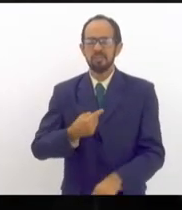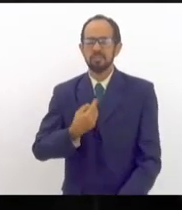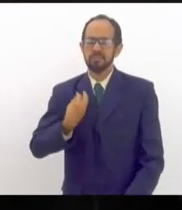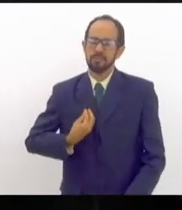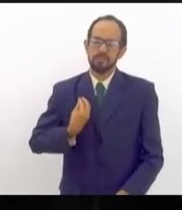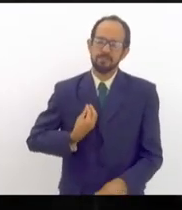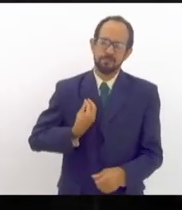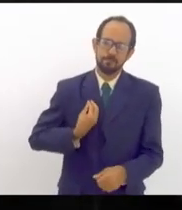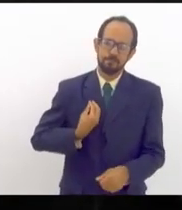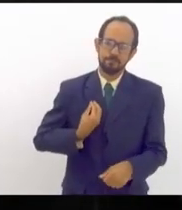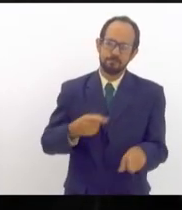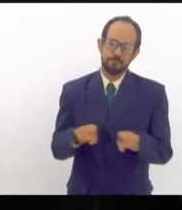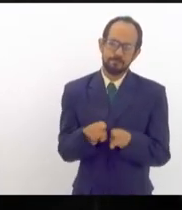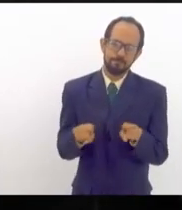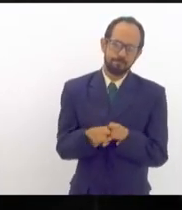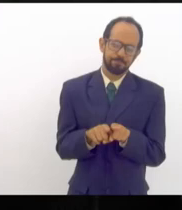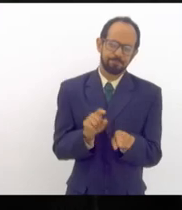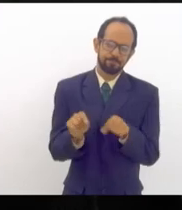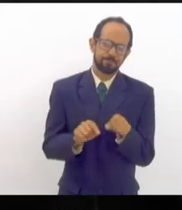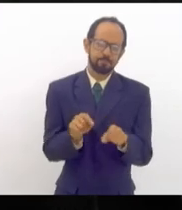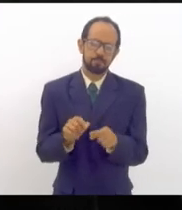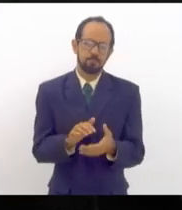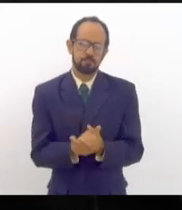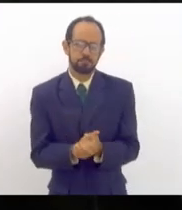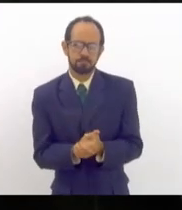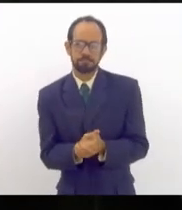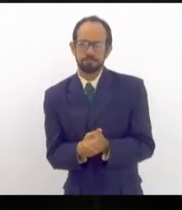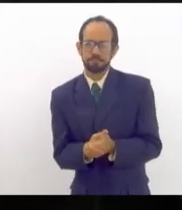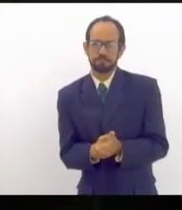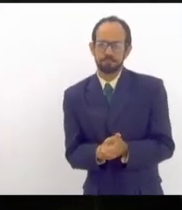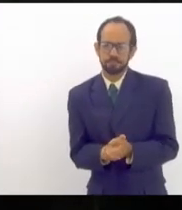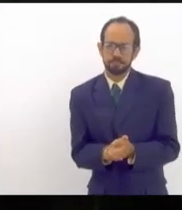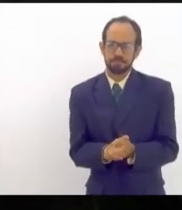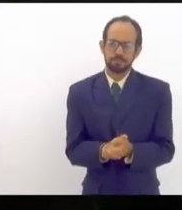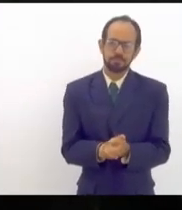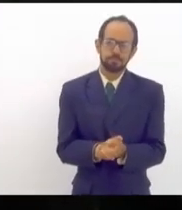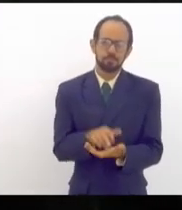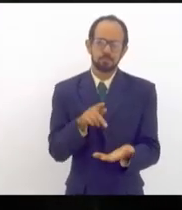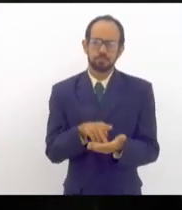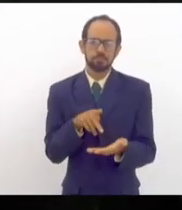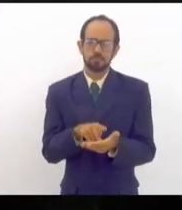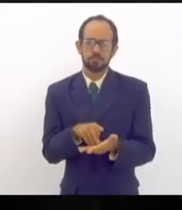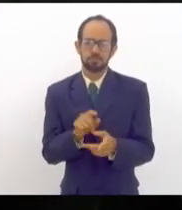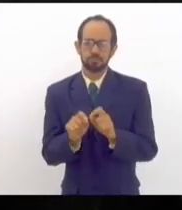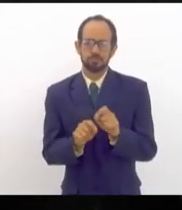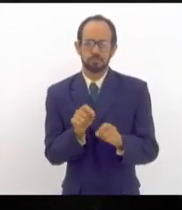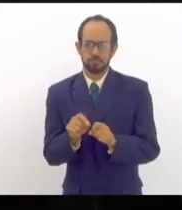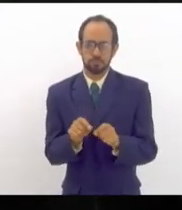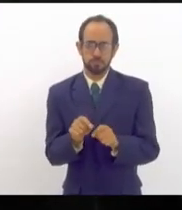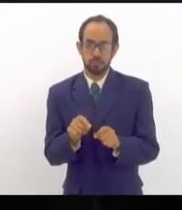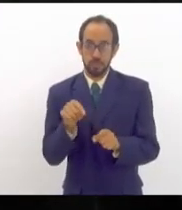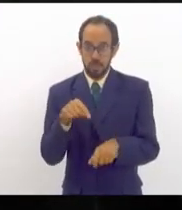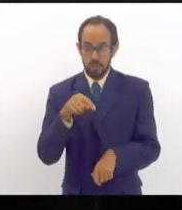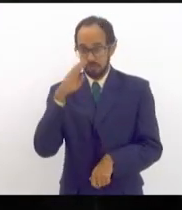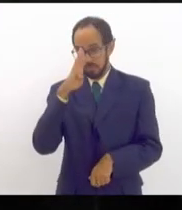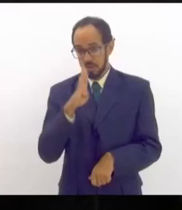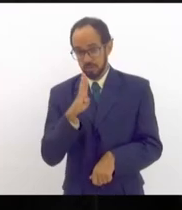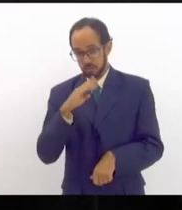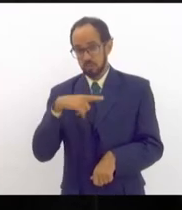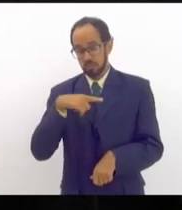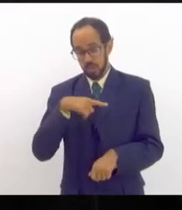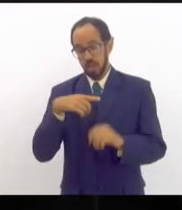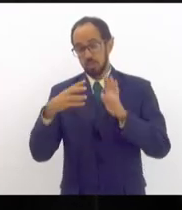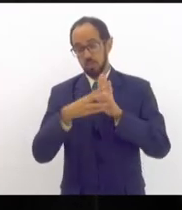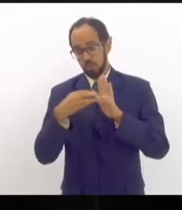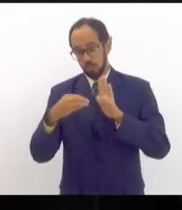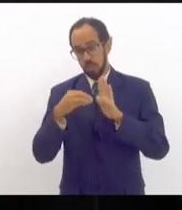vivendo e além do mais definitivamente se adota aqui no Brasil o modelo americano